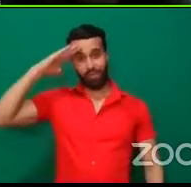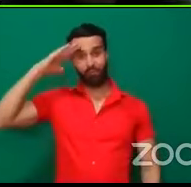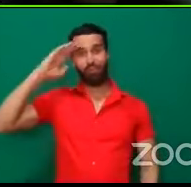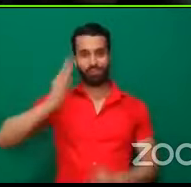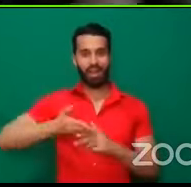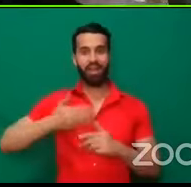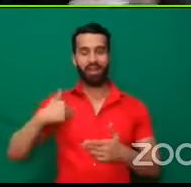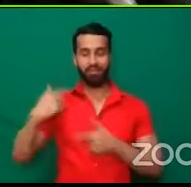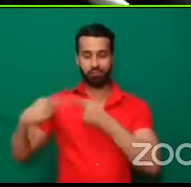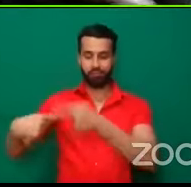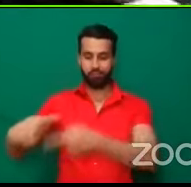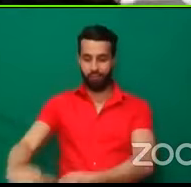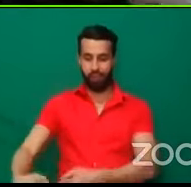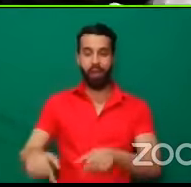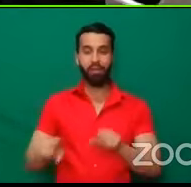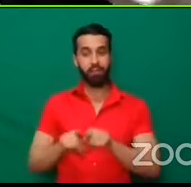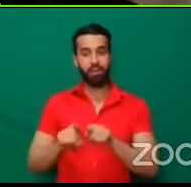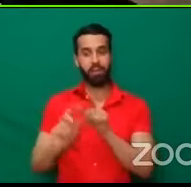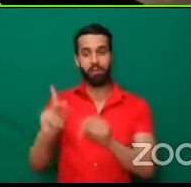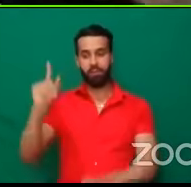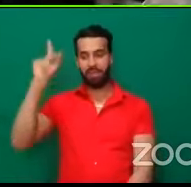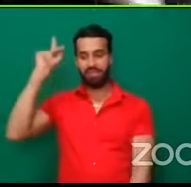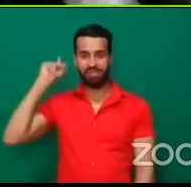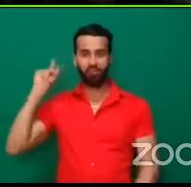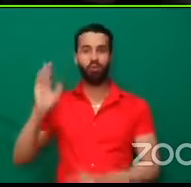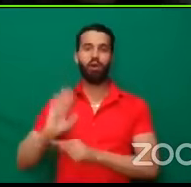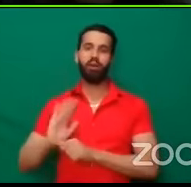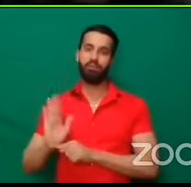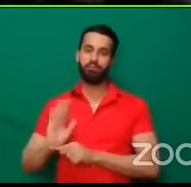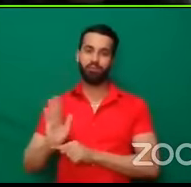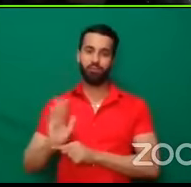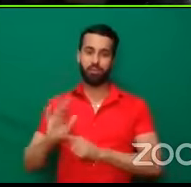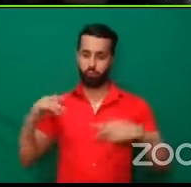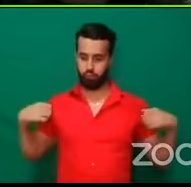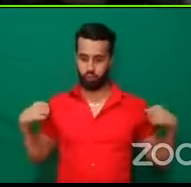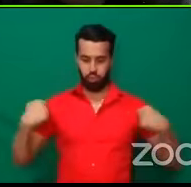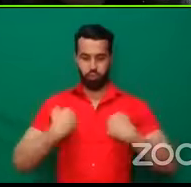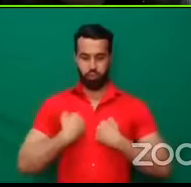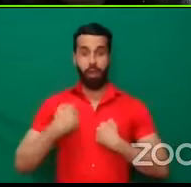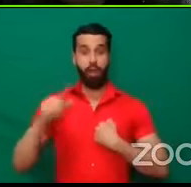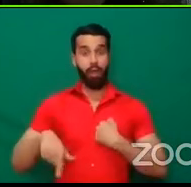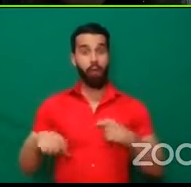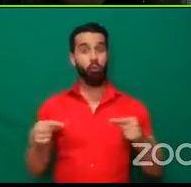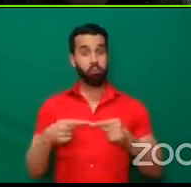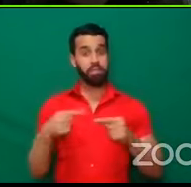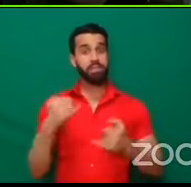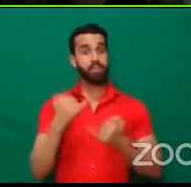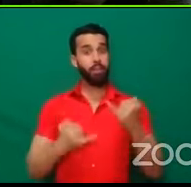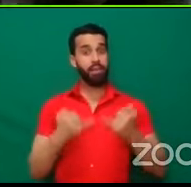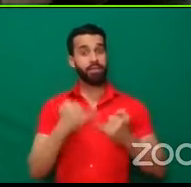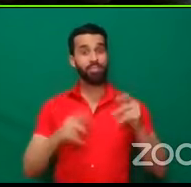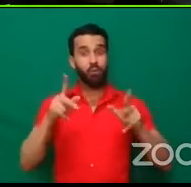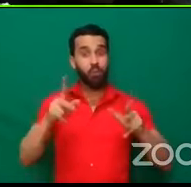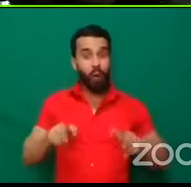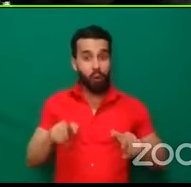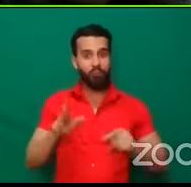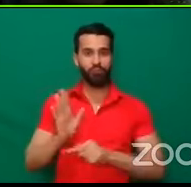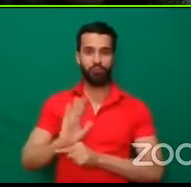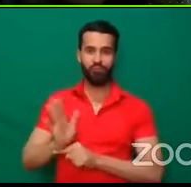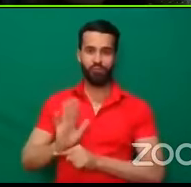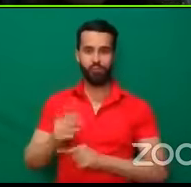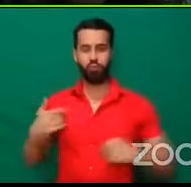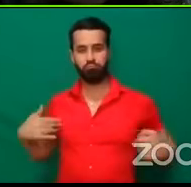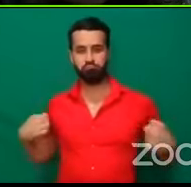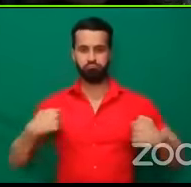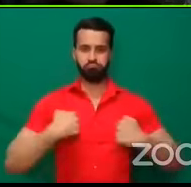viajando para o exterior, e era na época do filme, né? Ele trouxe uma jaqueta que era a réplica do filme. Eu usava essa